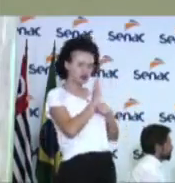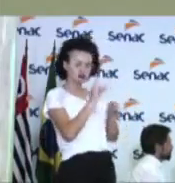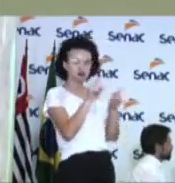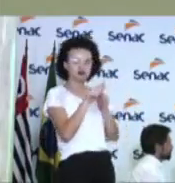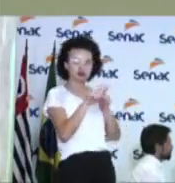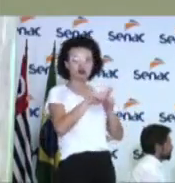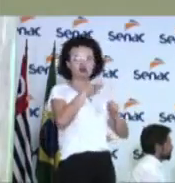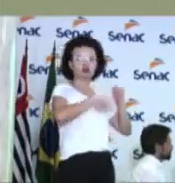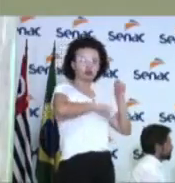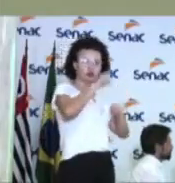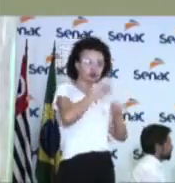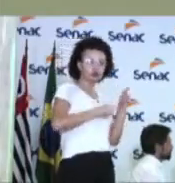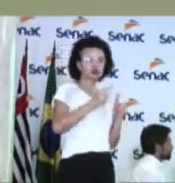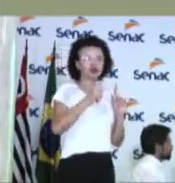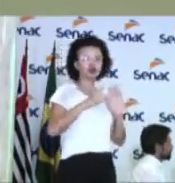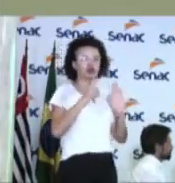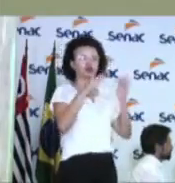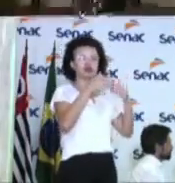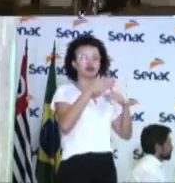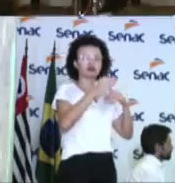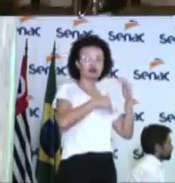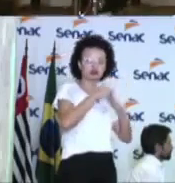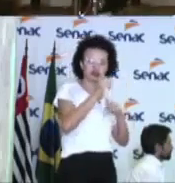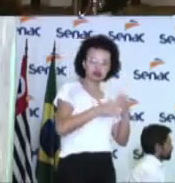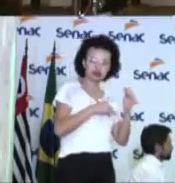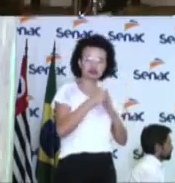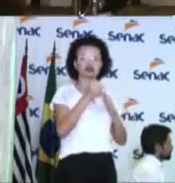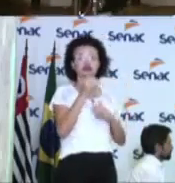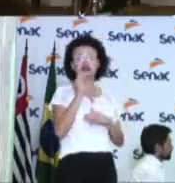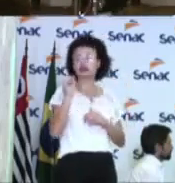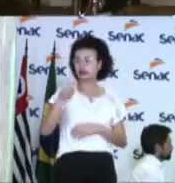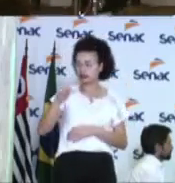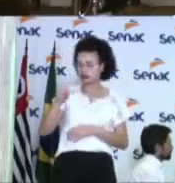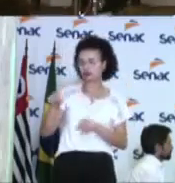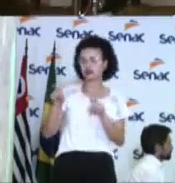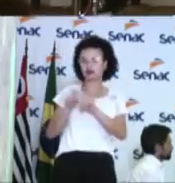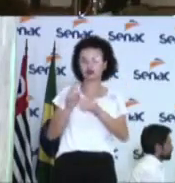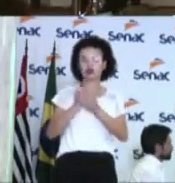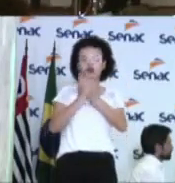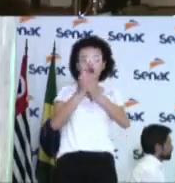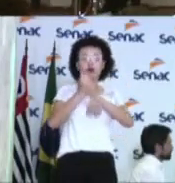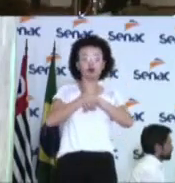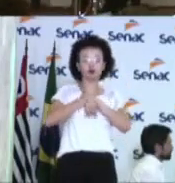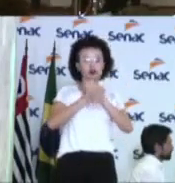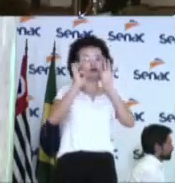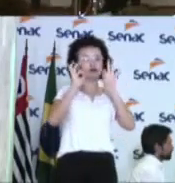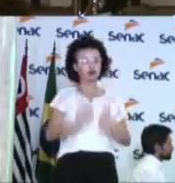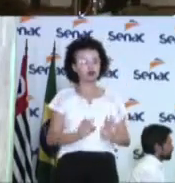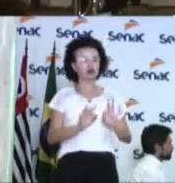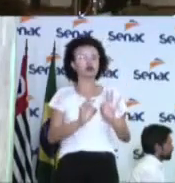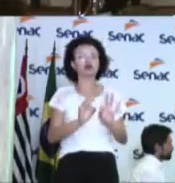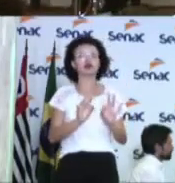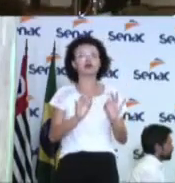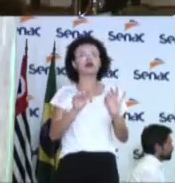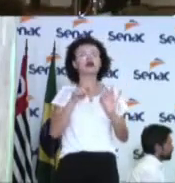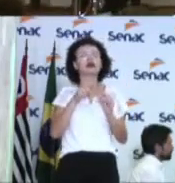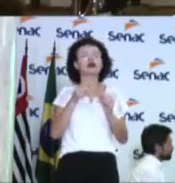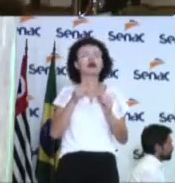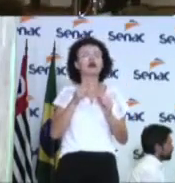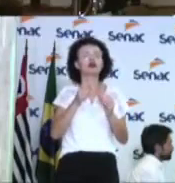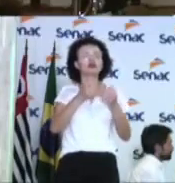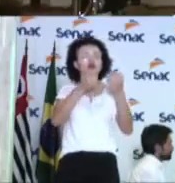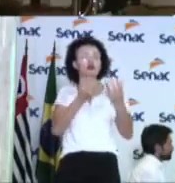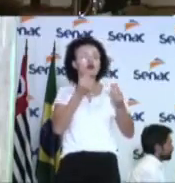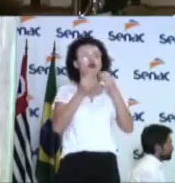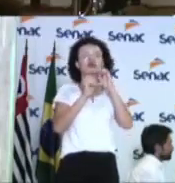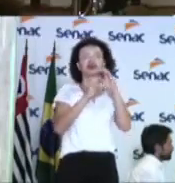também, que aí tinha os especialistas também. Exatamente, a gente levou também especialistas para contar, enfim, ensinar as pessoas mesmo a usar os